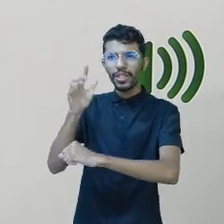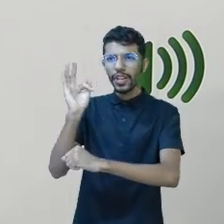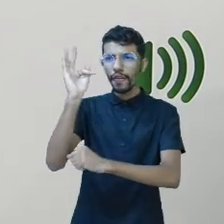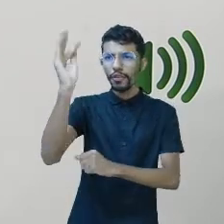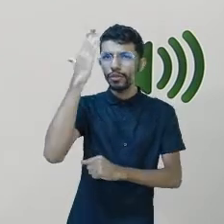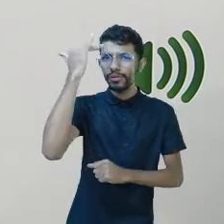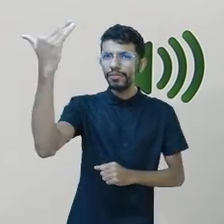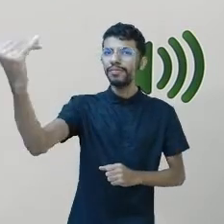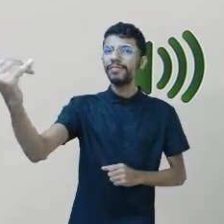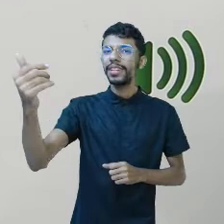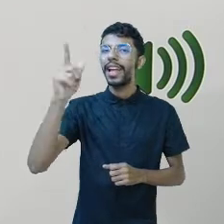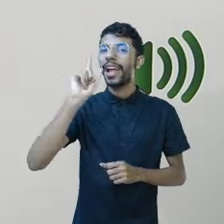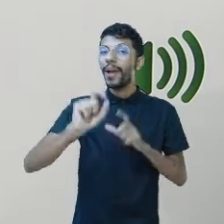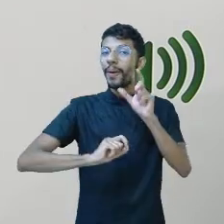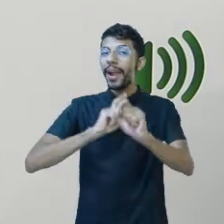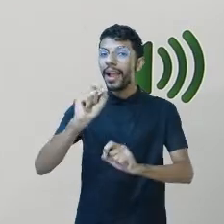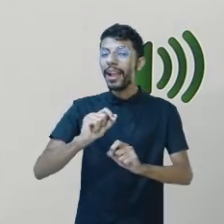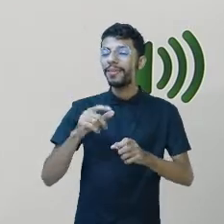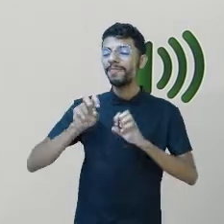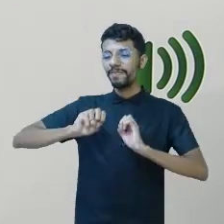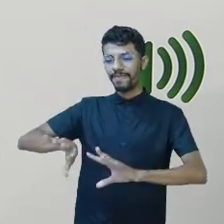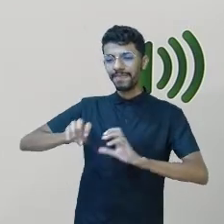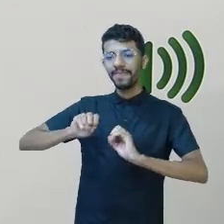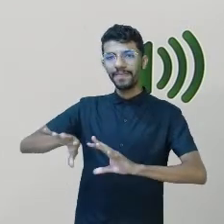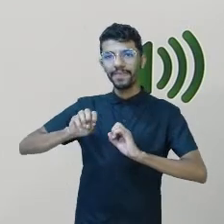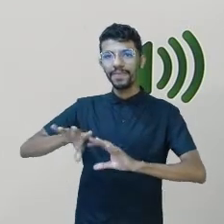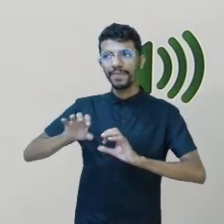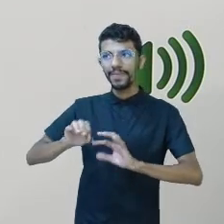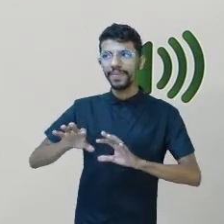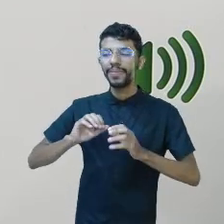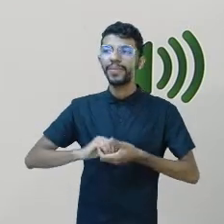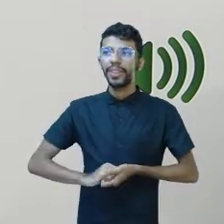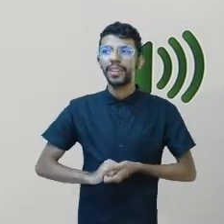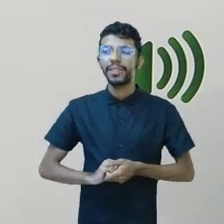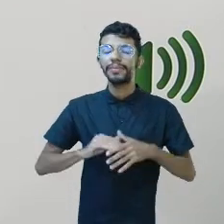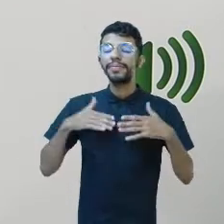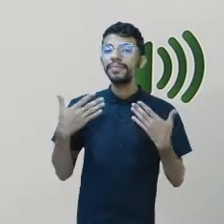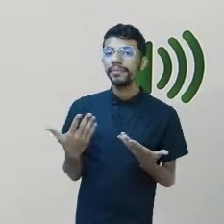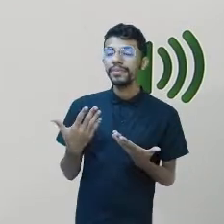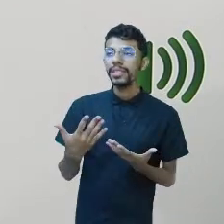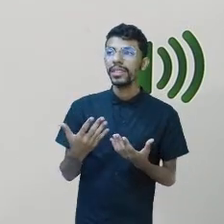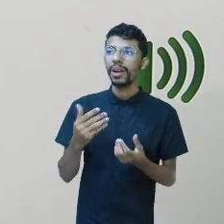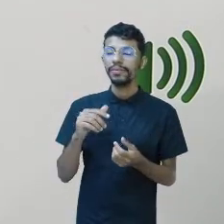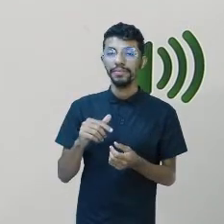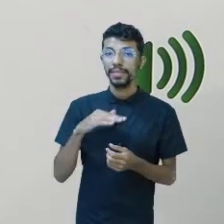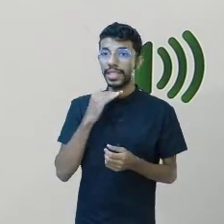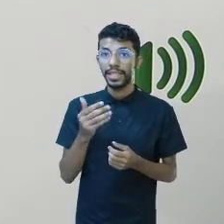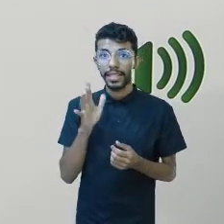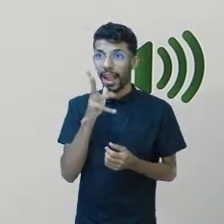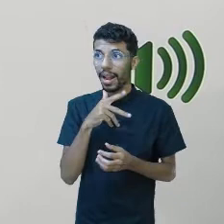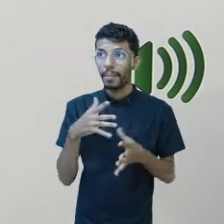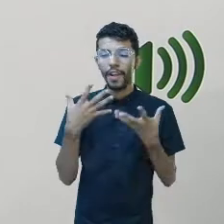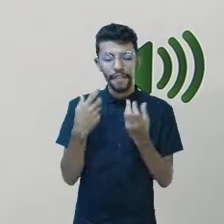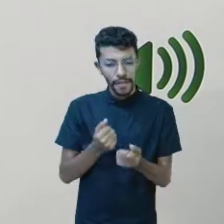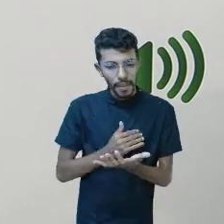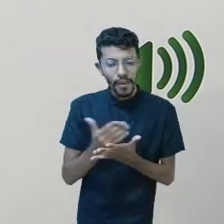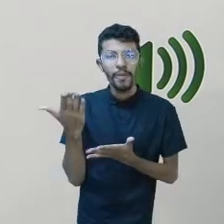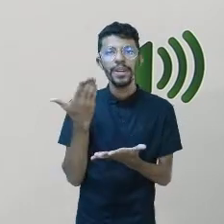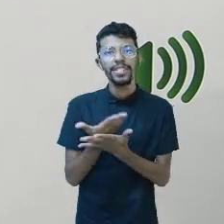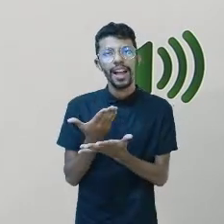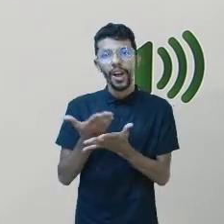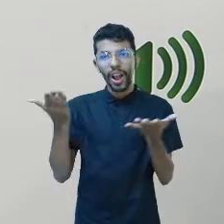a educação. Mas, sem mais demoras, vamos começar com a nossa aula de hoje, com o